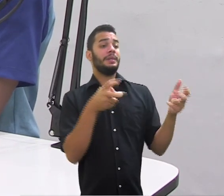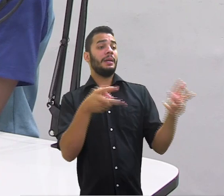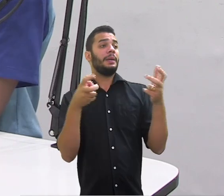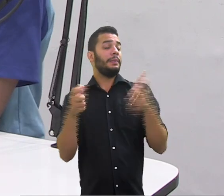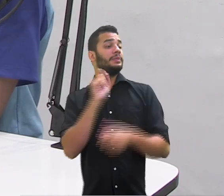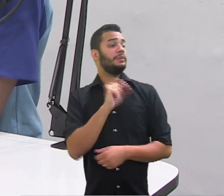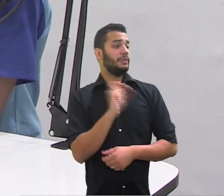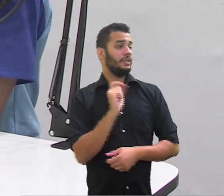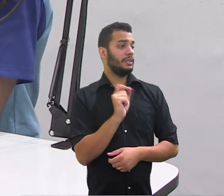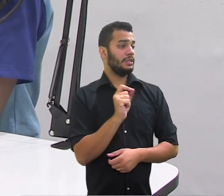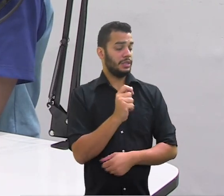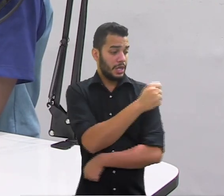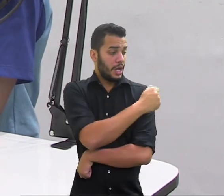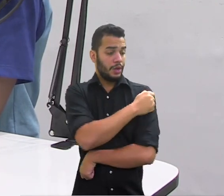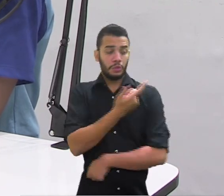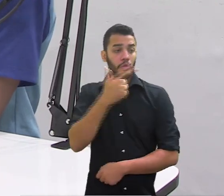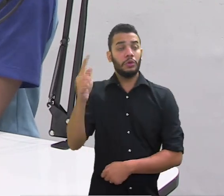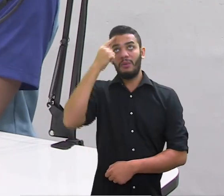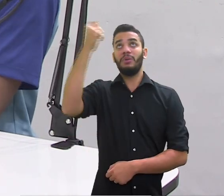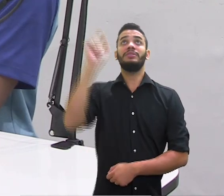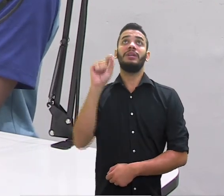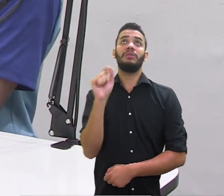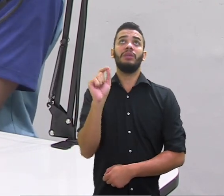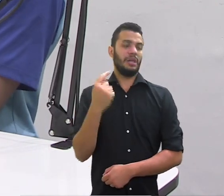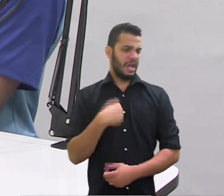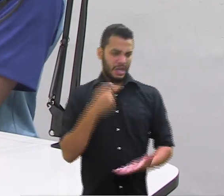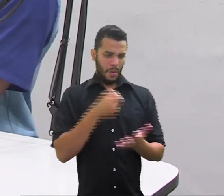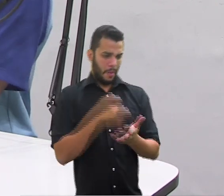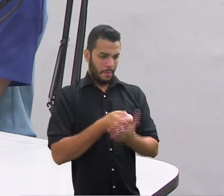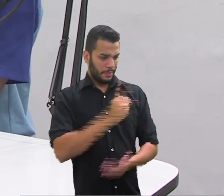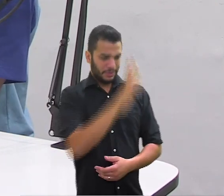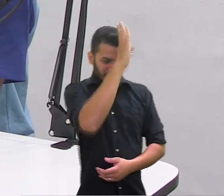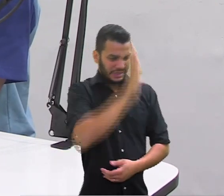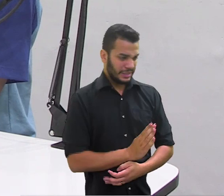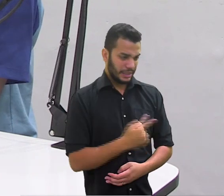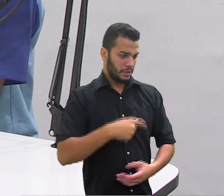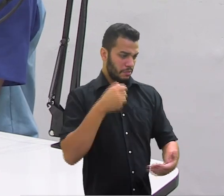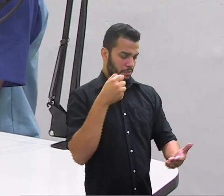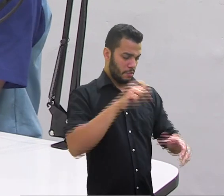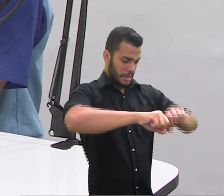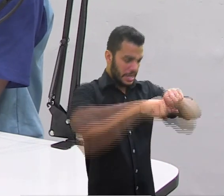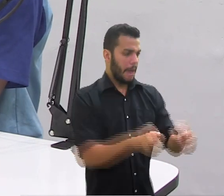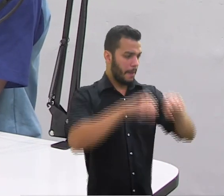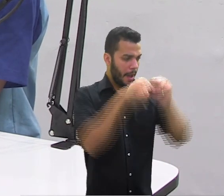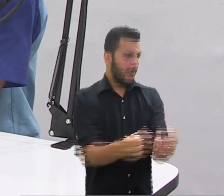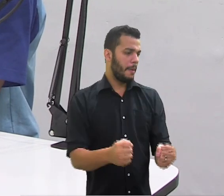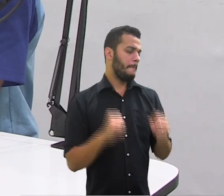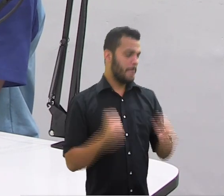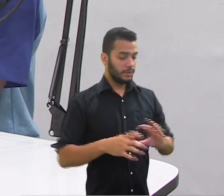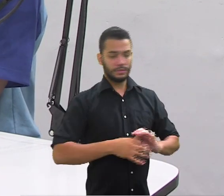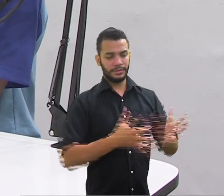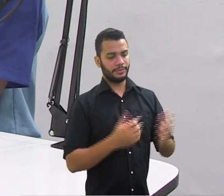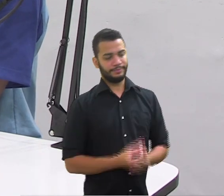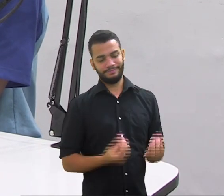não paga. Isso. Ele acha que ele não paga. E assim, isso é muito errado. Eu estudei minha